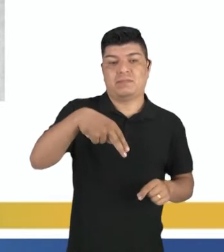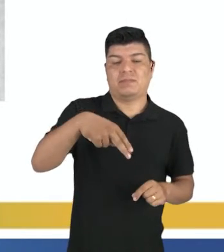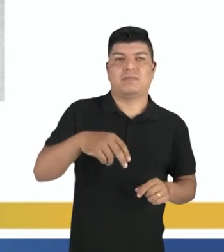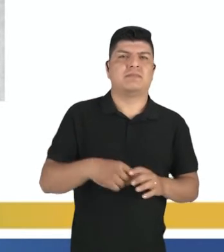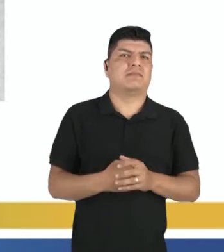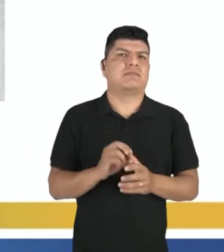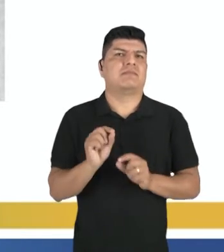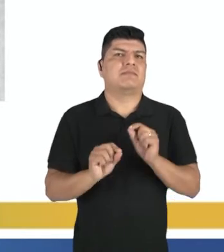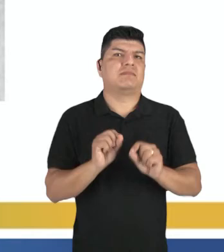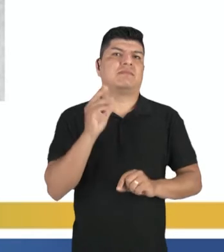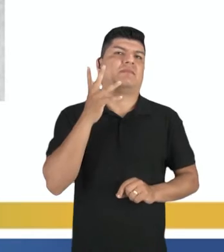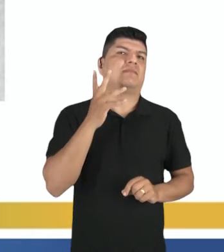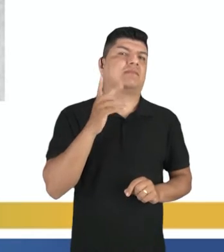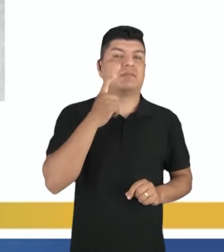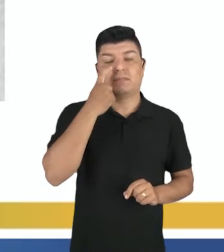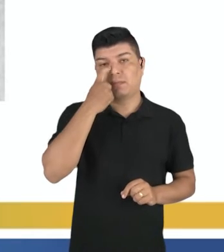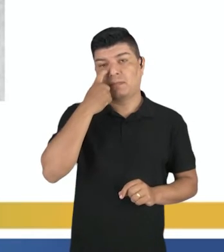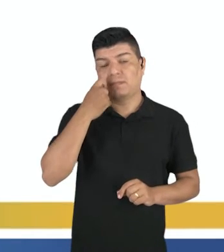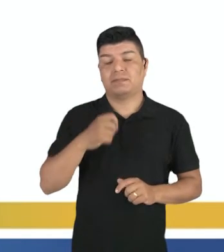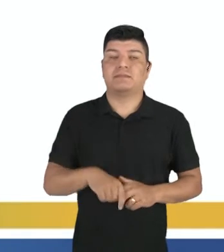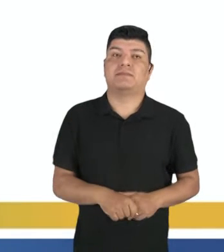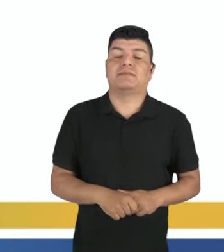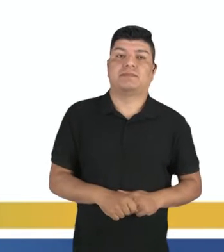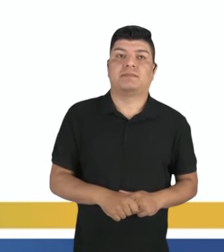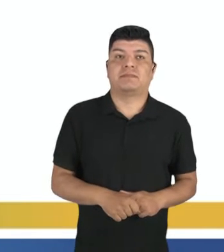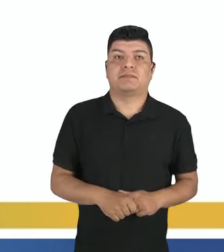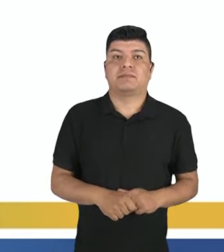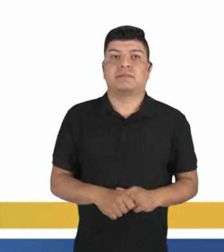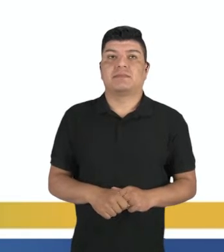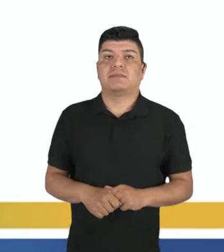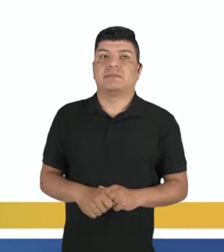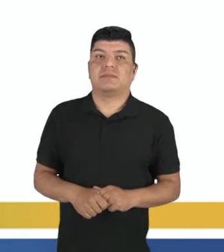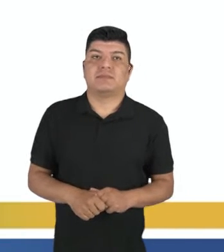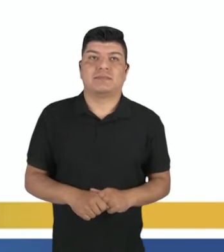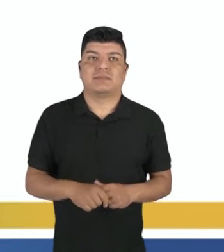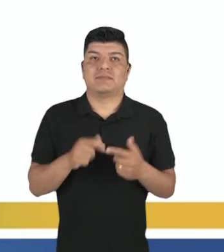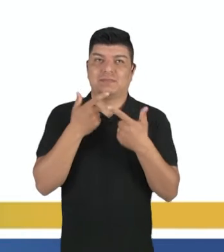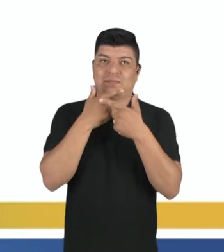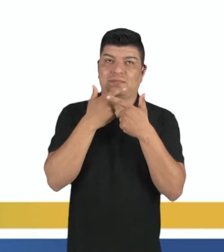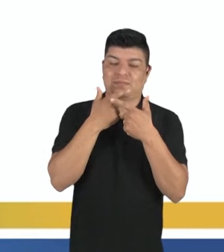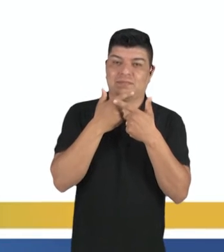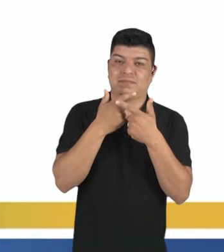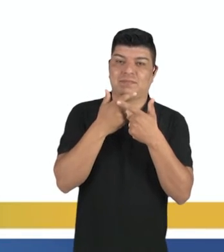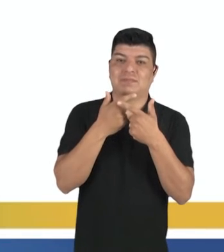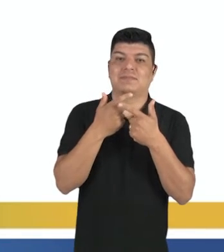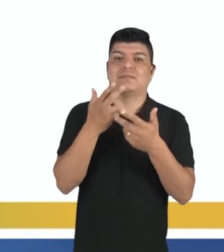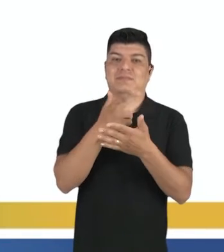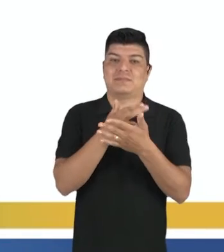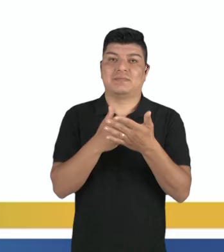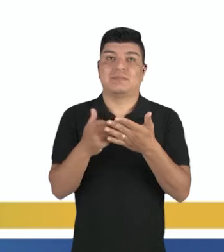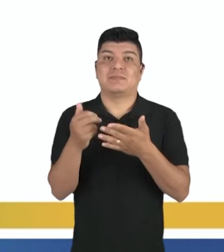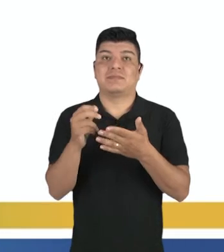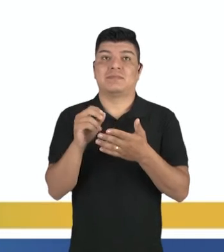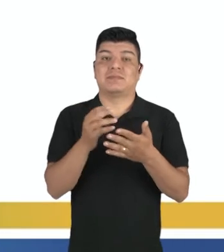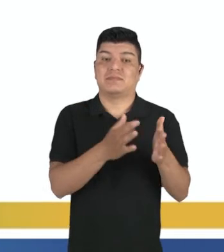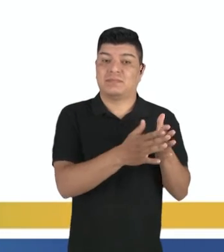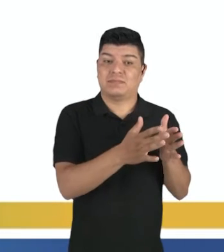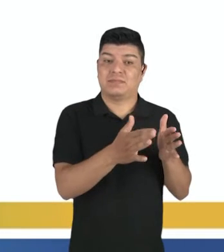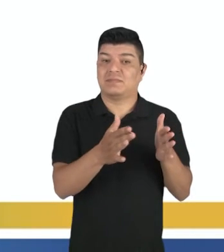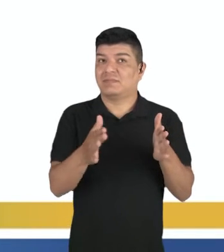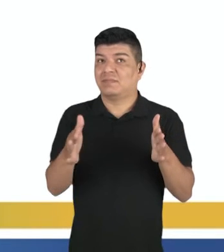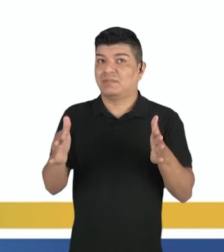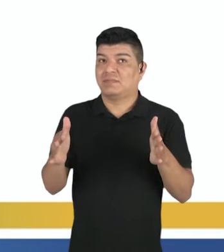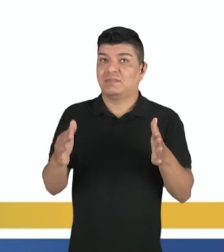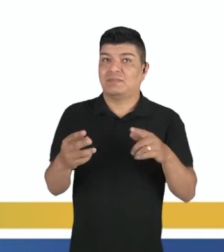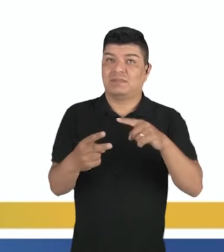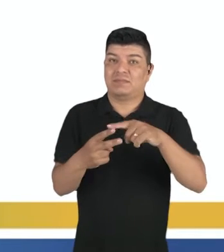que aconteceu aqui? Vamos lá para o nosso comando. O humor da tira decorre da reação de